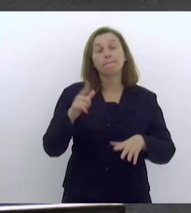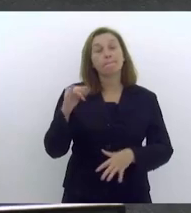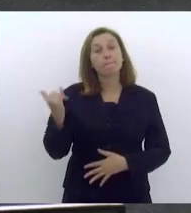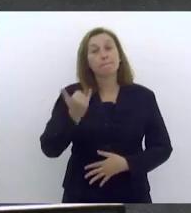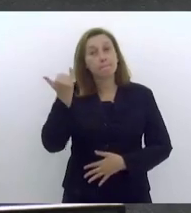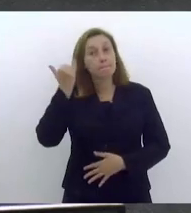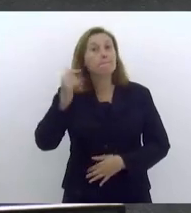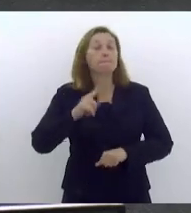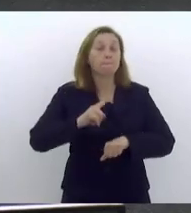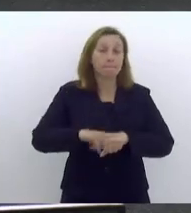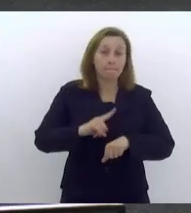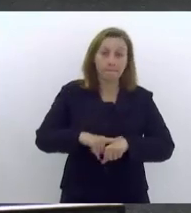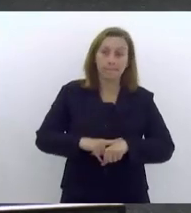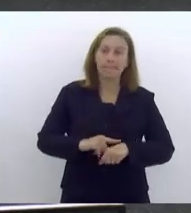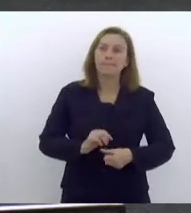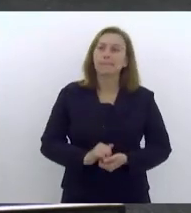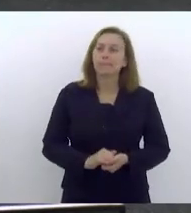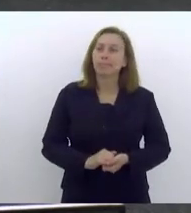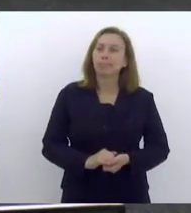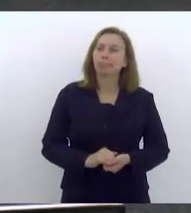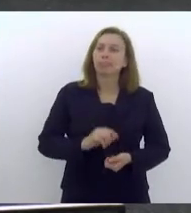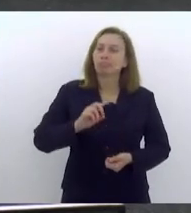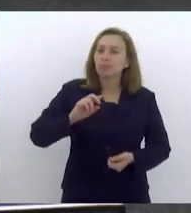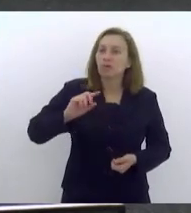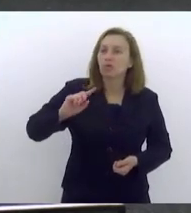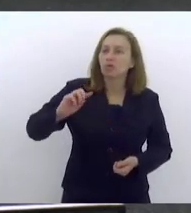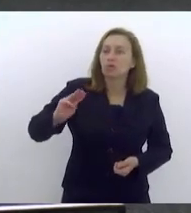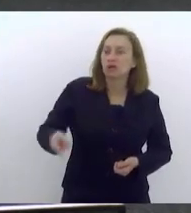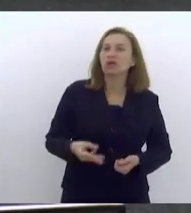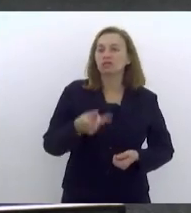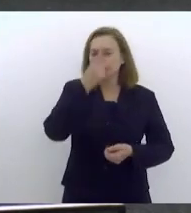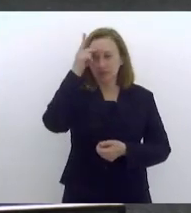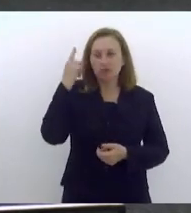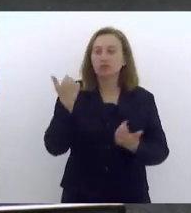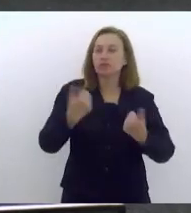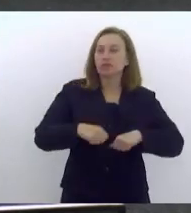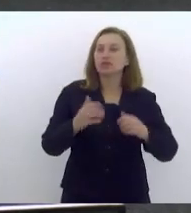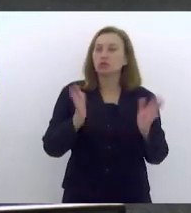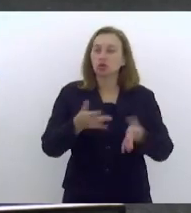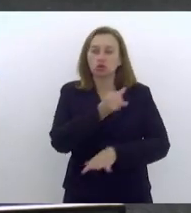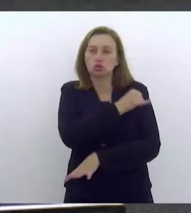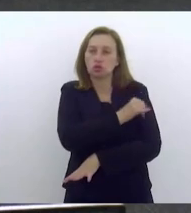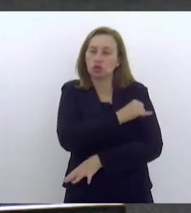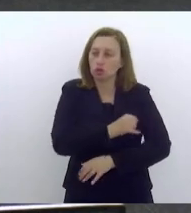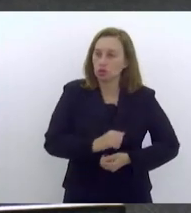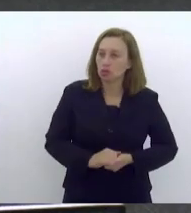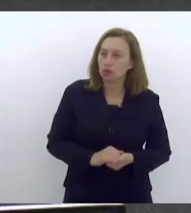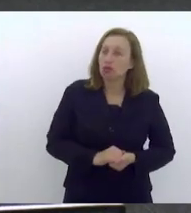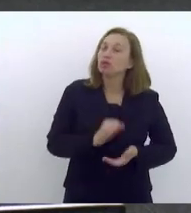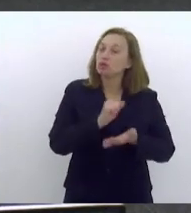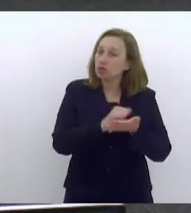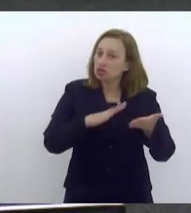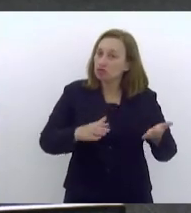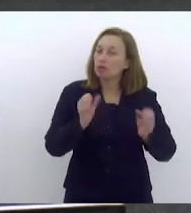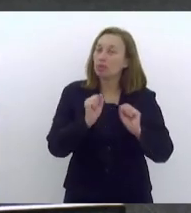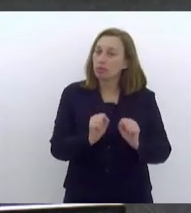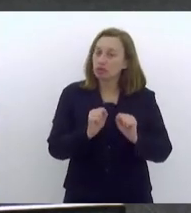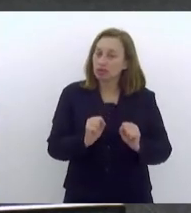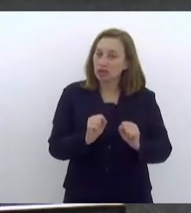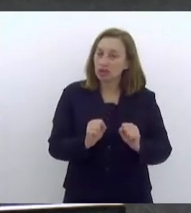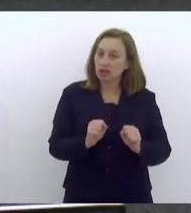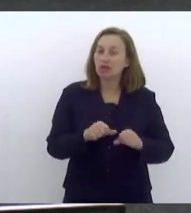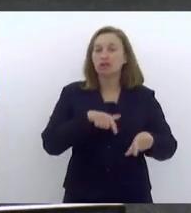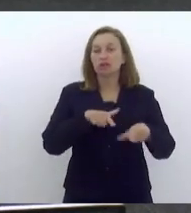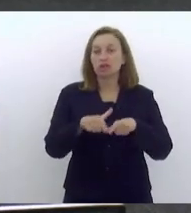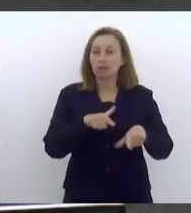importância nesse momento onde nós temos 1 milhão de pessoas no Rio de Janeiro precisando hoje realmente de uma atividade para poder levar o sustento